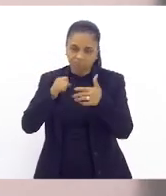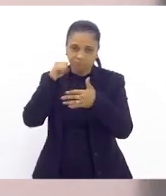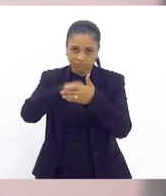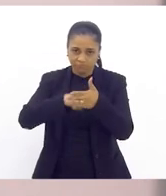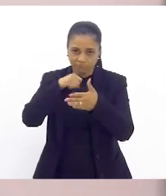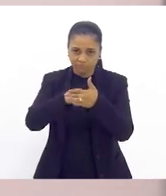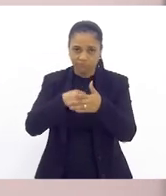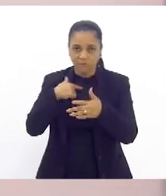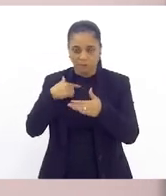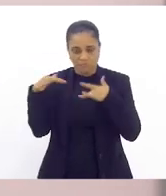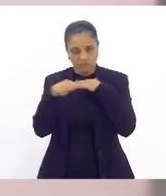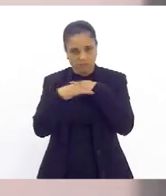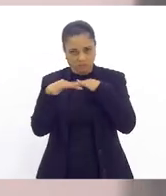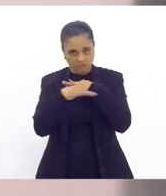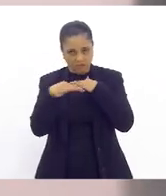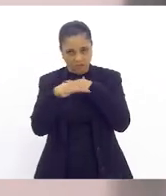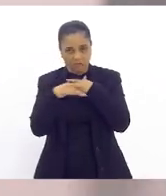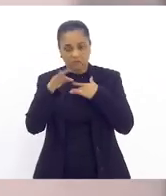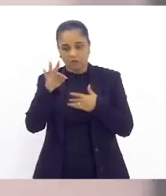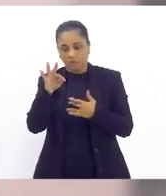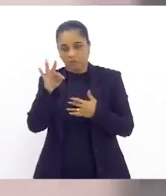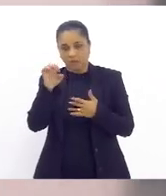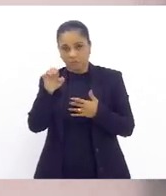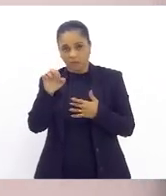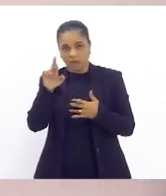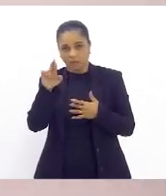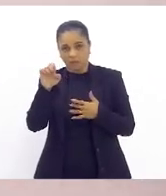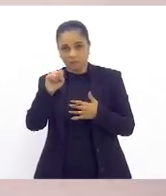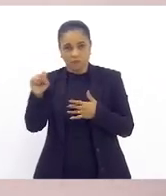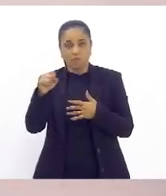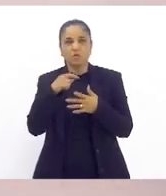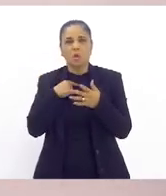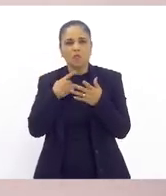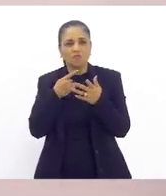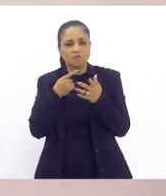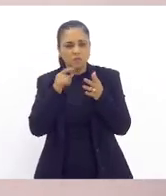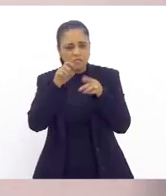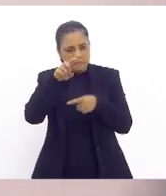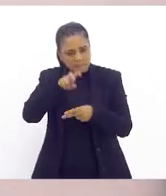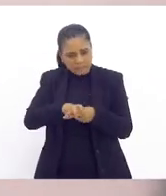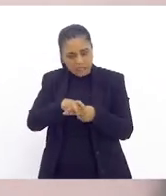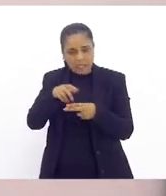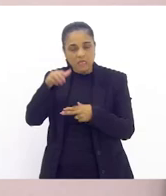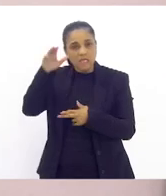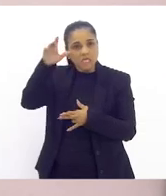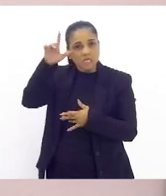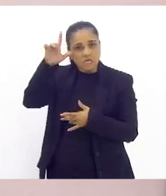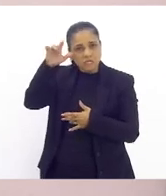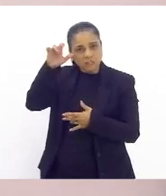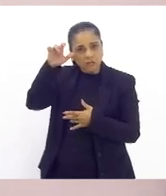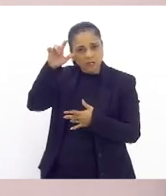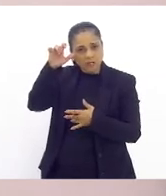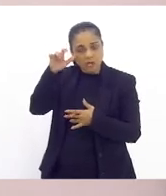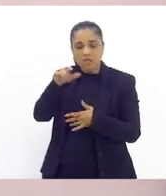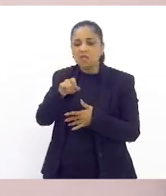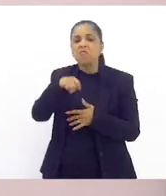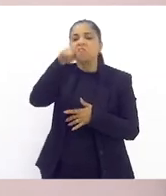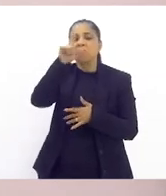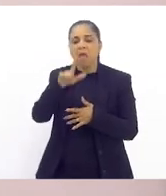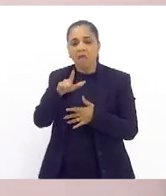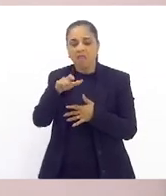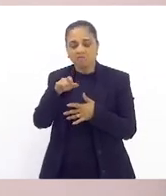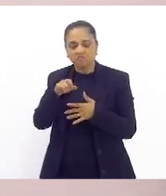um pouco momento que a gente ficou que eu fiquei sentado que fiz uma enquete no Instagram quem tá satisfeito com a enel fechar uma enquete aqui agora